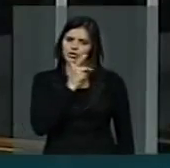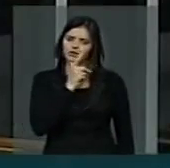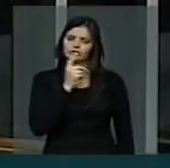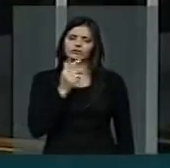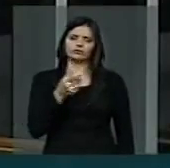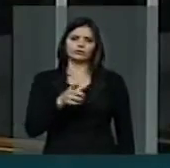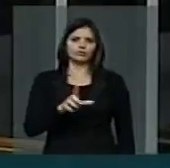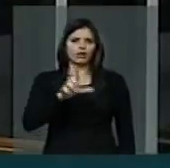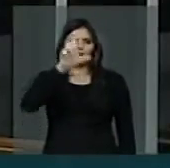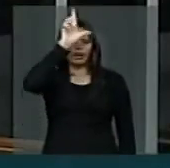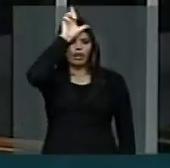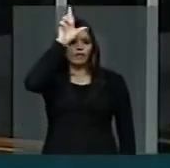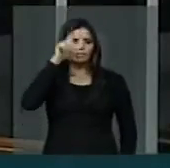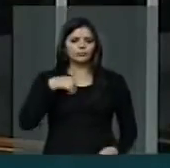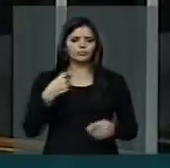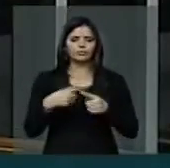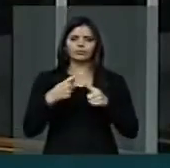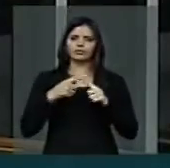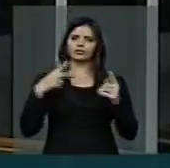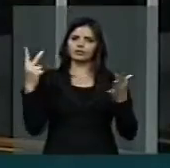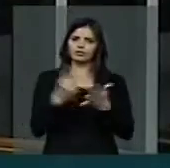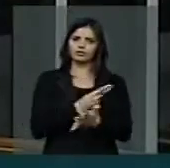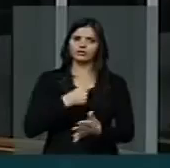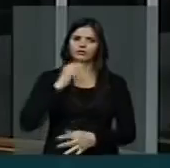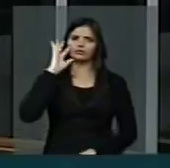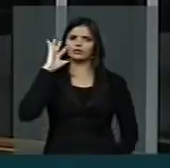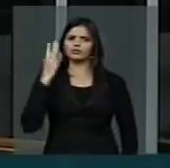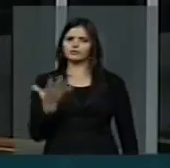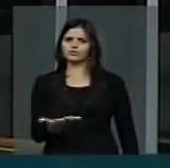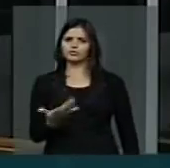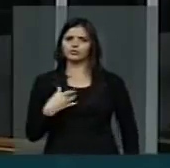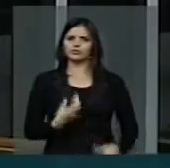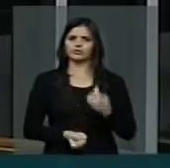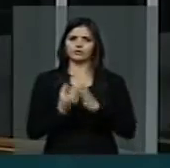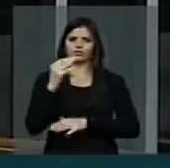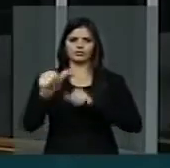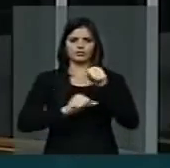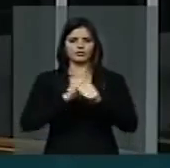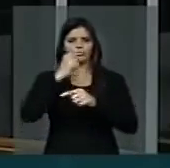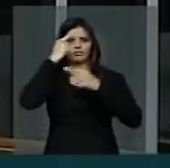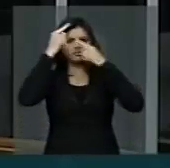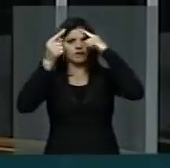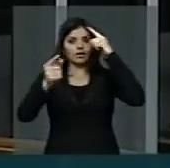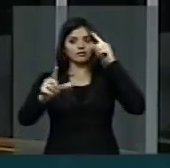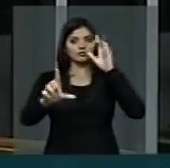para deliberar, lento para decidir, lento para tornar